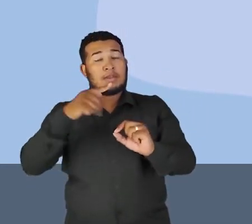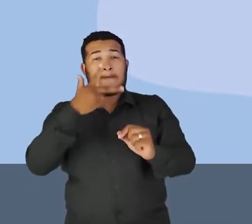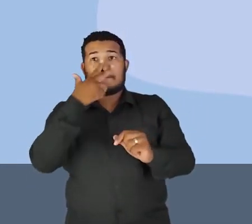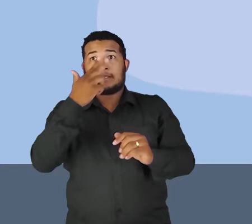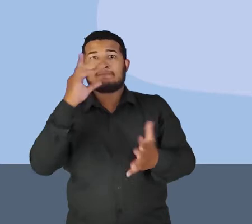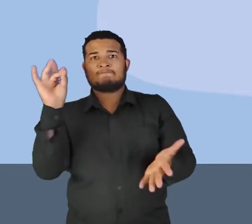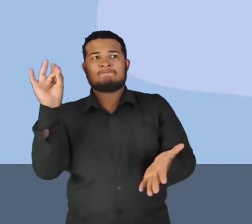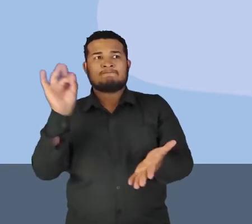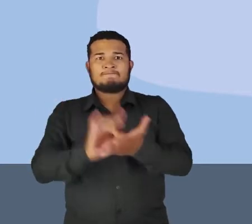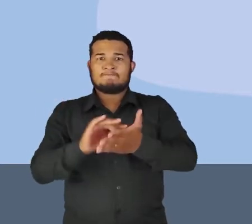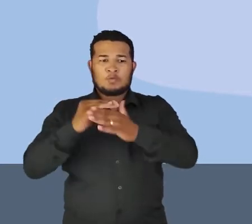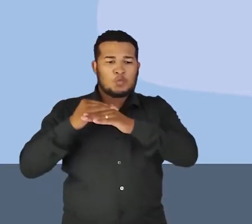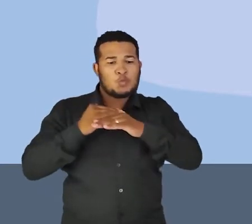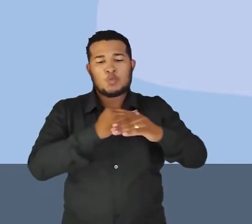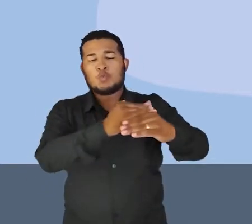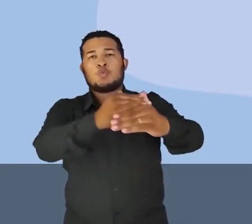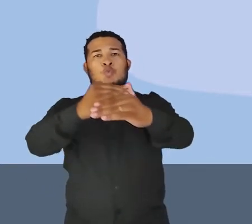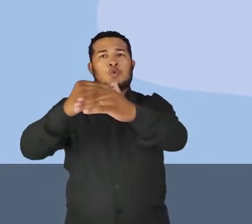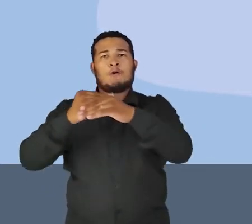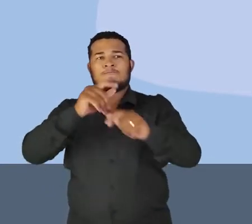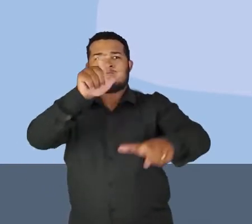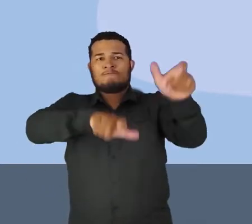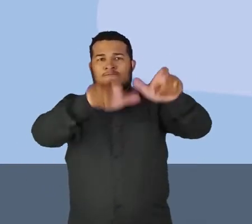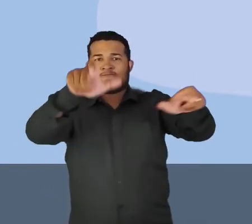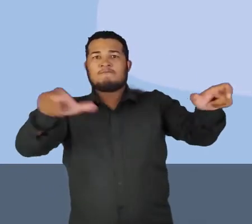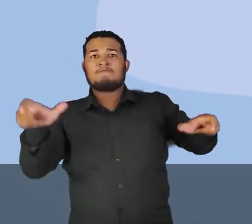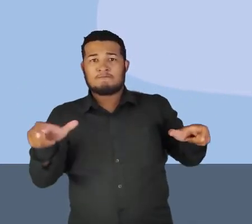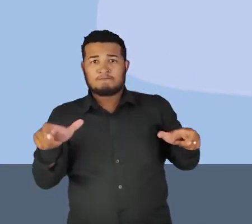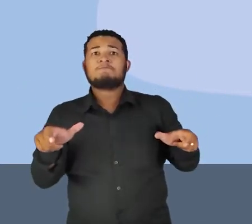plena igualdade entre as pessoas,